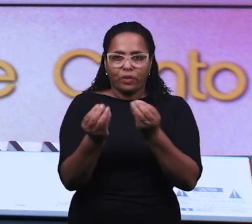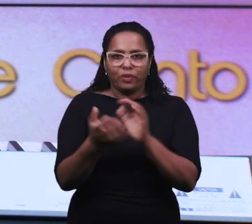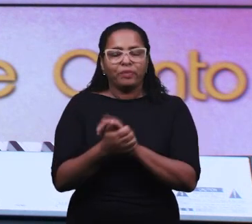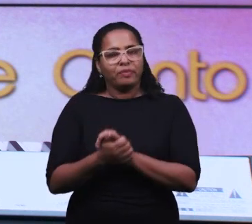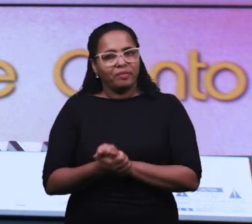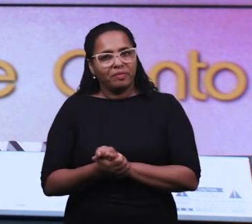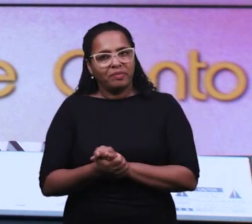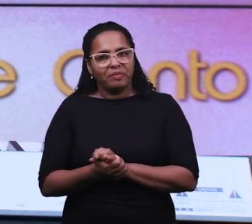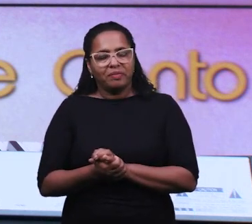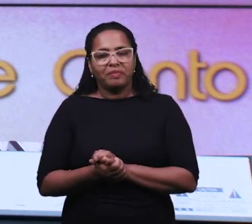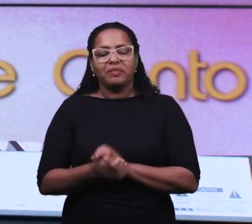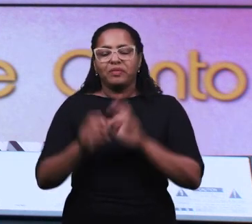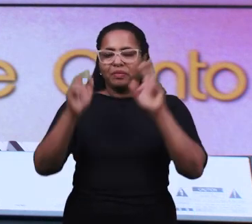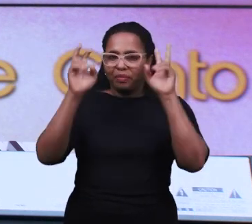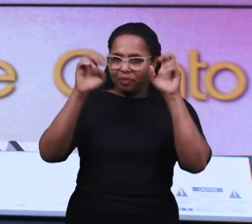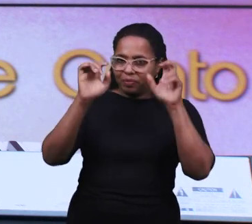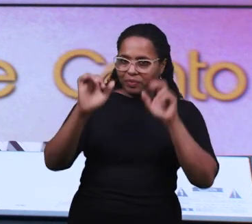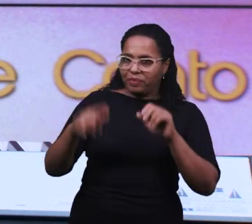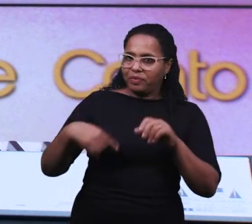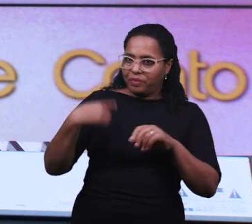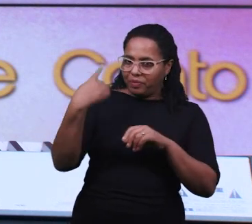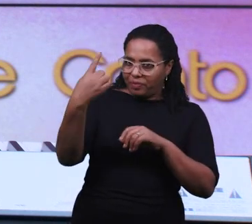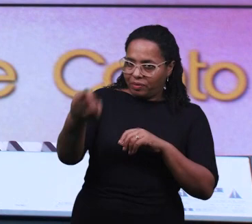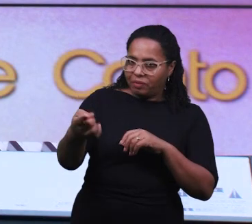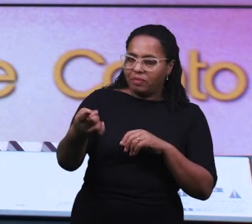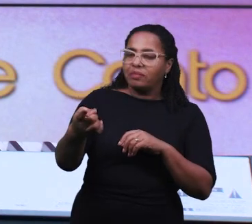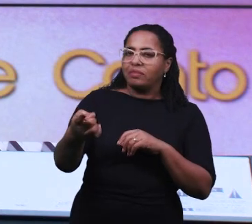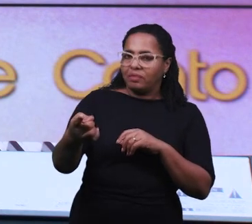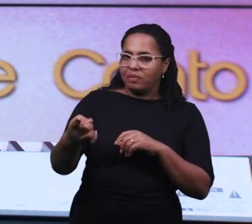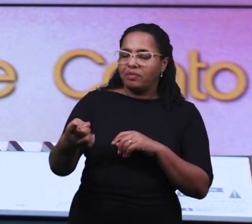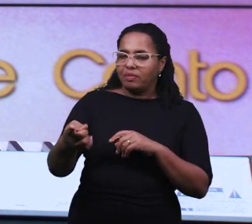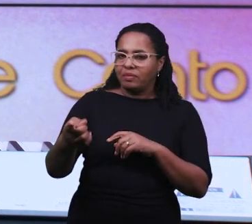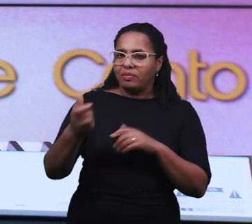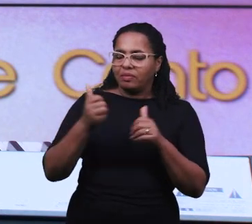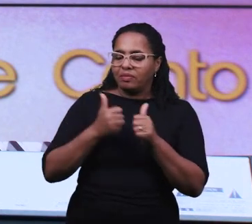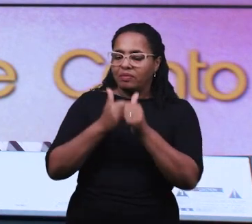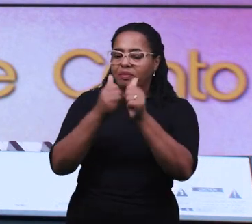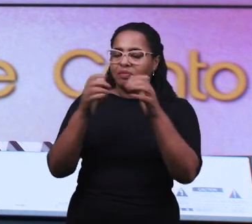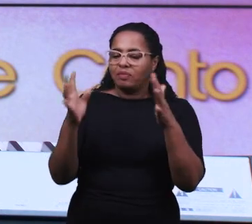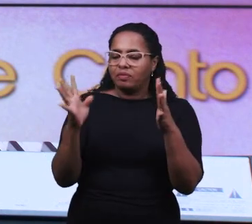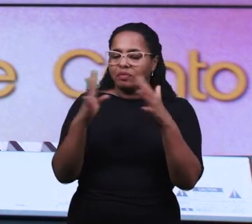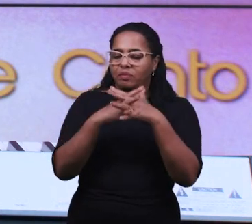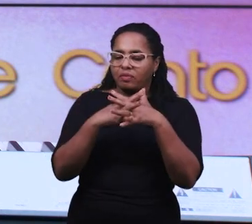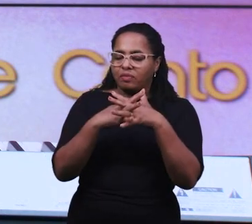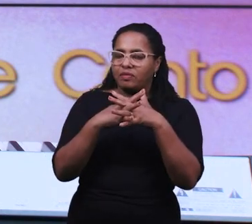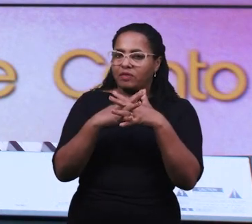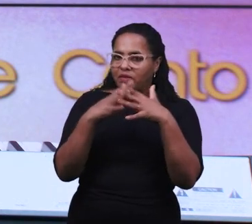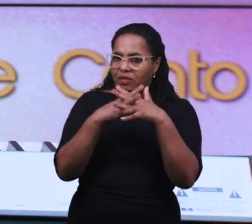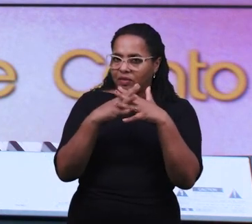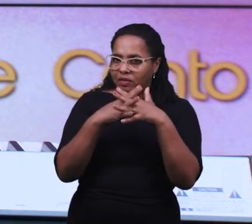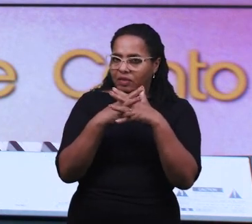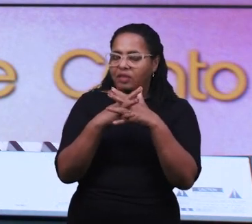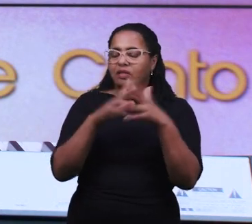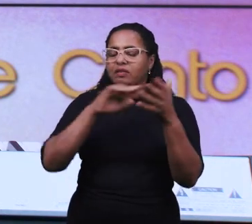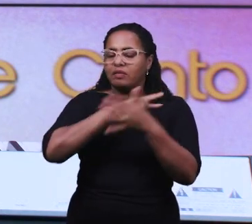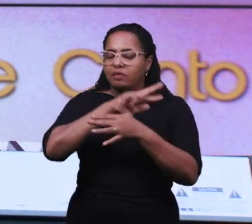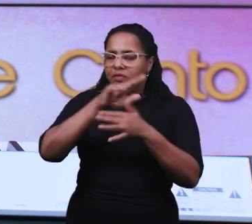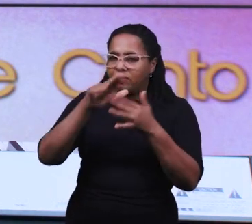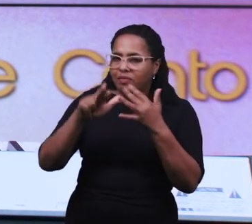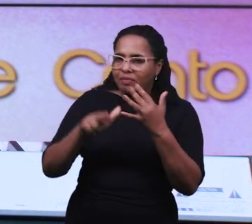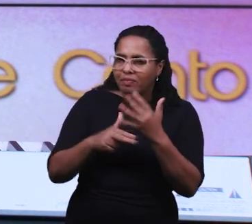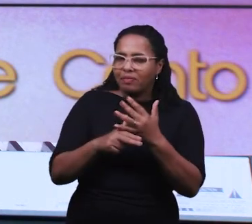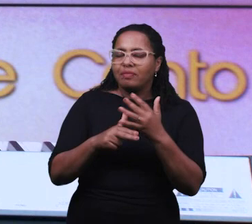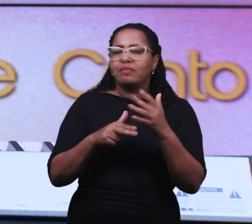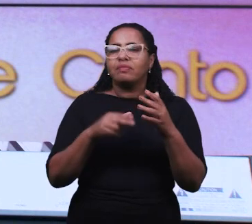palavras. Esse é um assunto que nós ainda vamos ver mais para frente, segmentos consonantais, as posições, as diversas